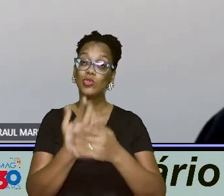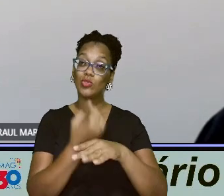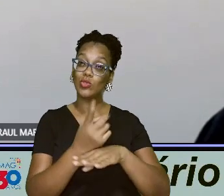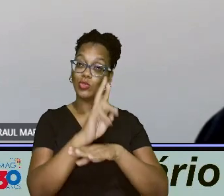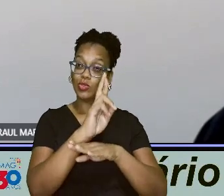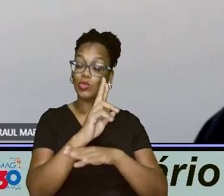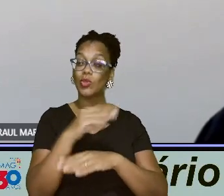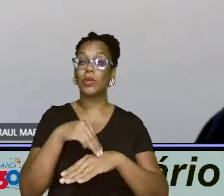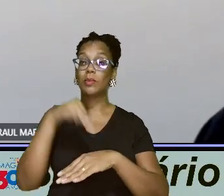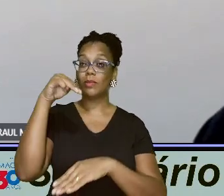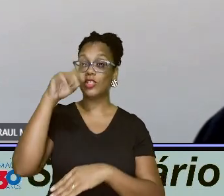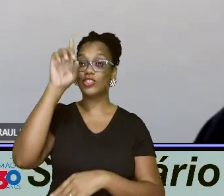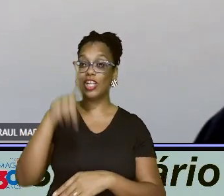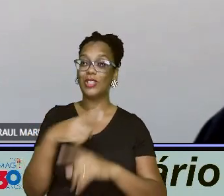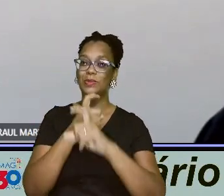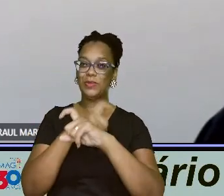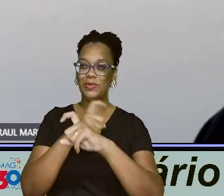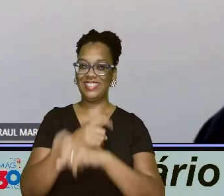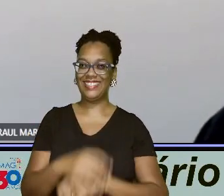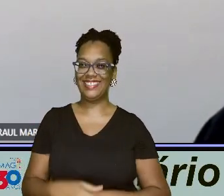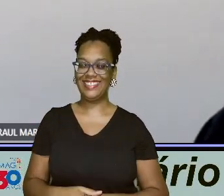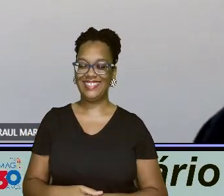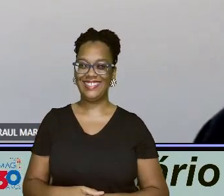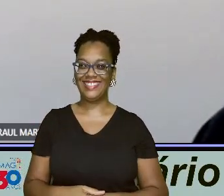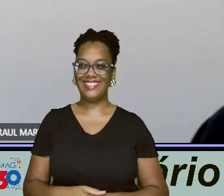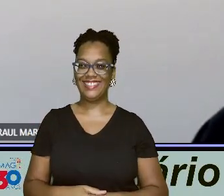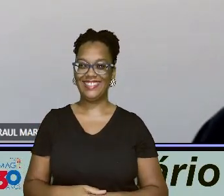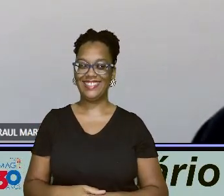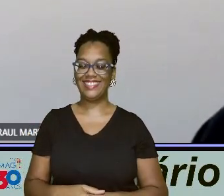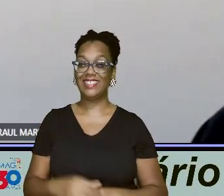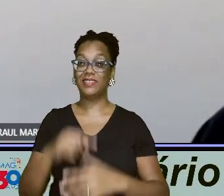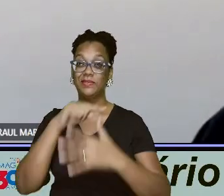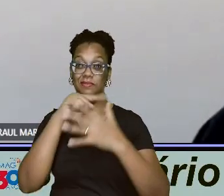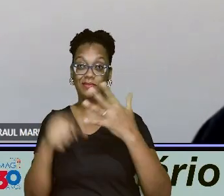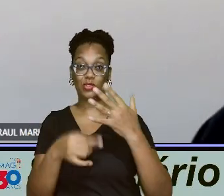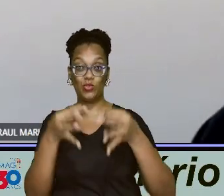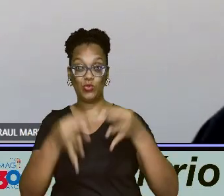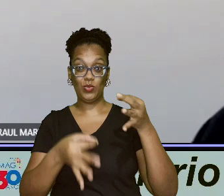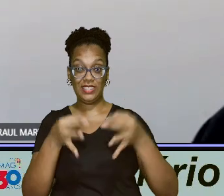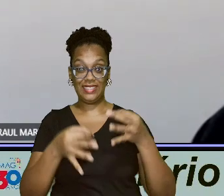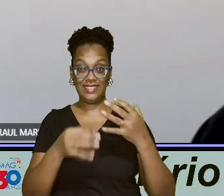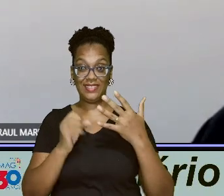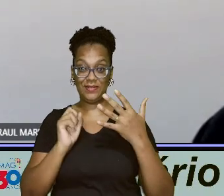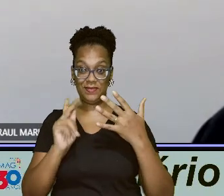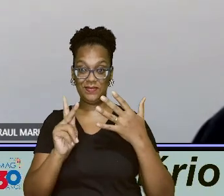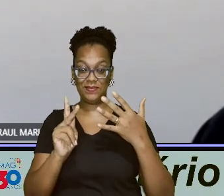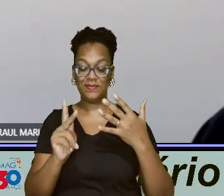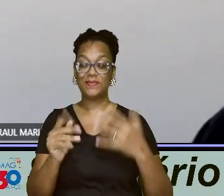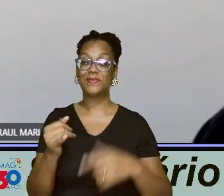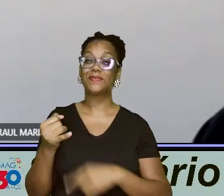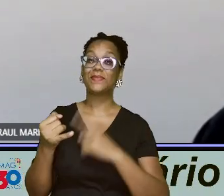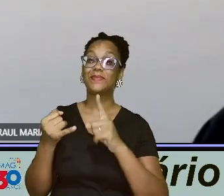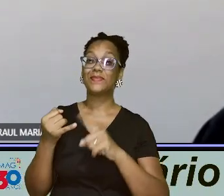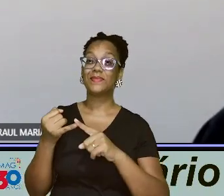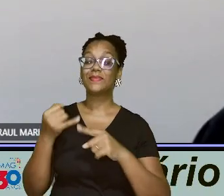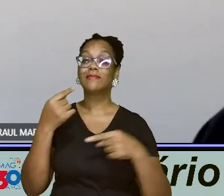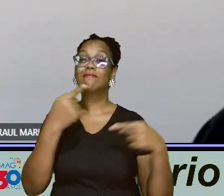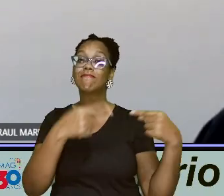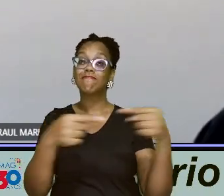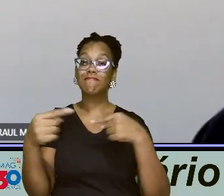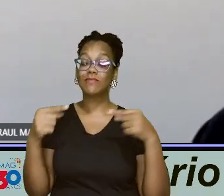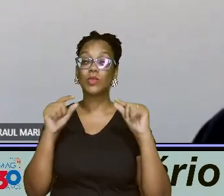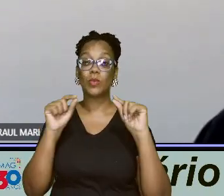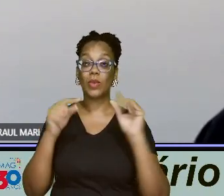Universidade Católica. Esses são os nossos juízes. Também temos os nossos debatedores, cuja apresentação do